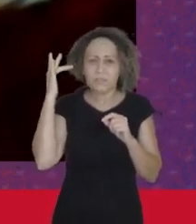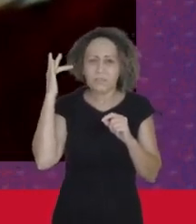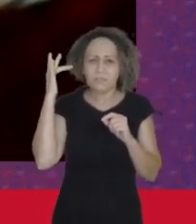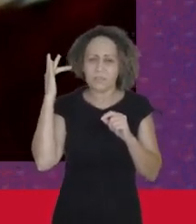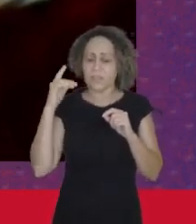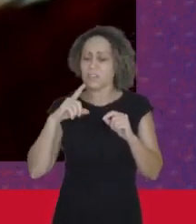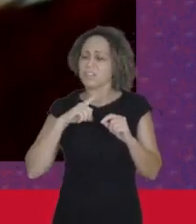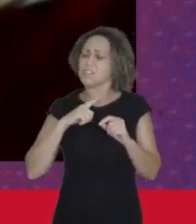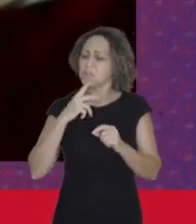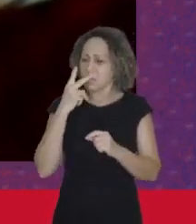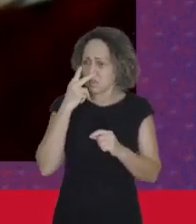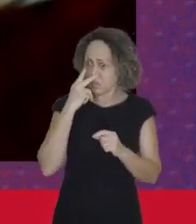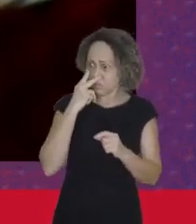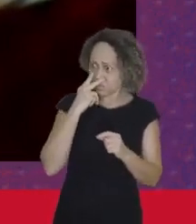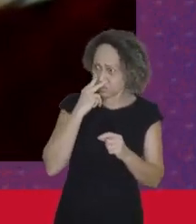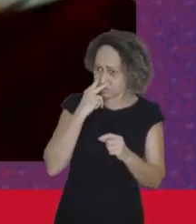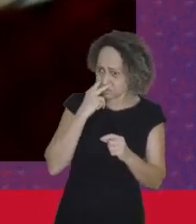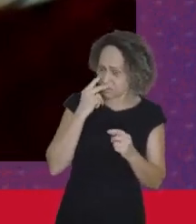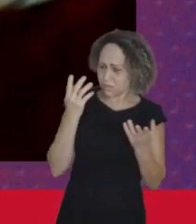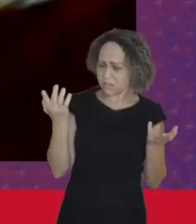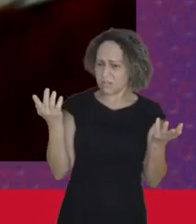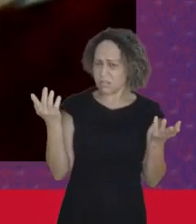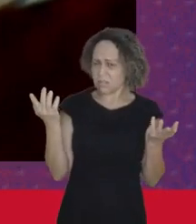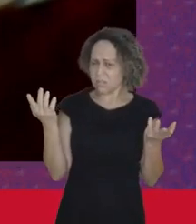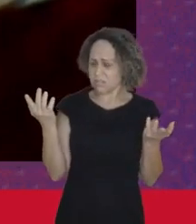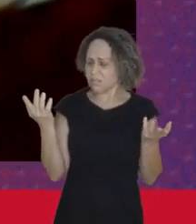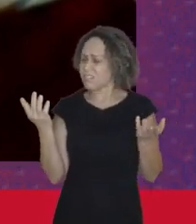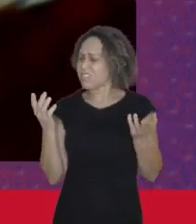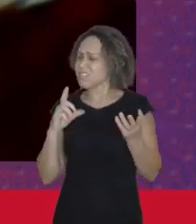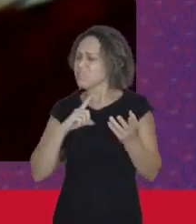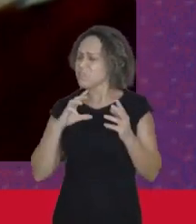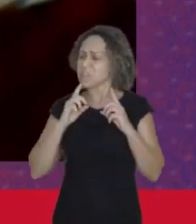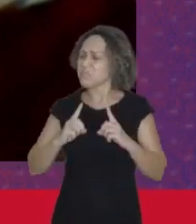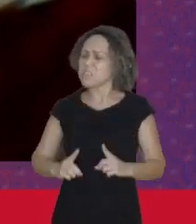portando uma deficiência, seriam deficientes em função